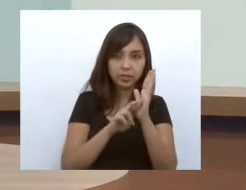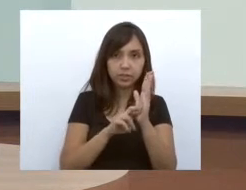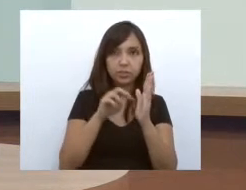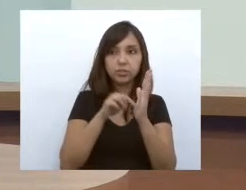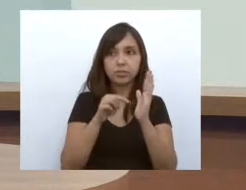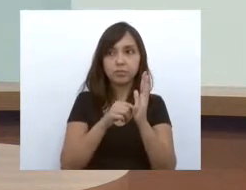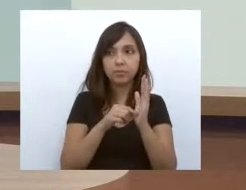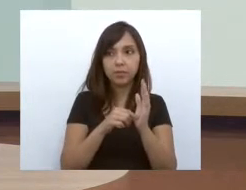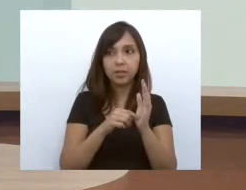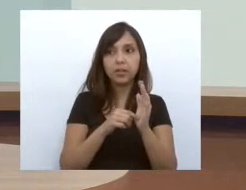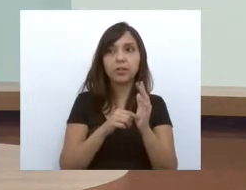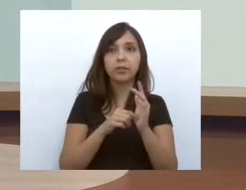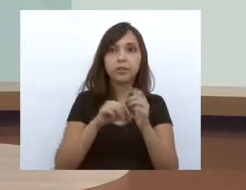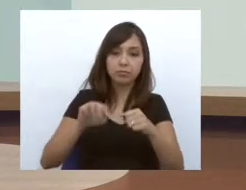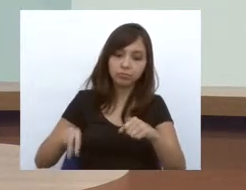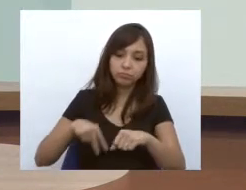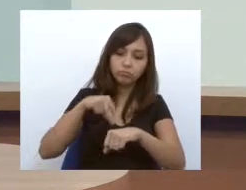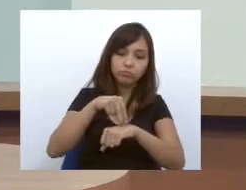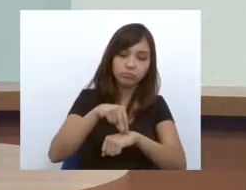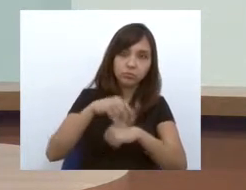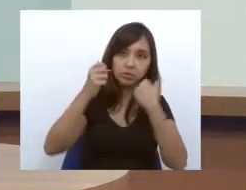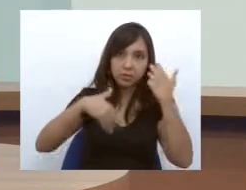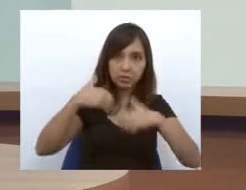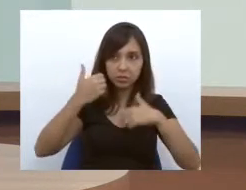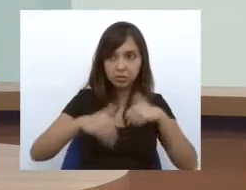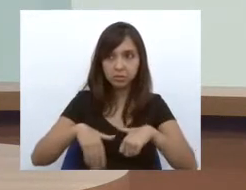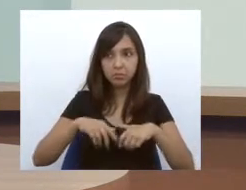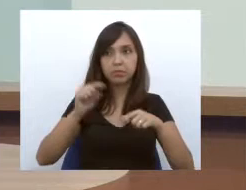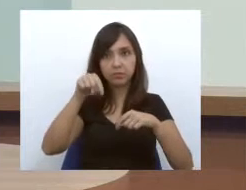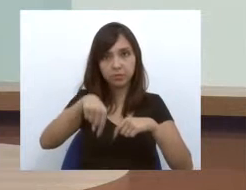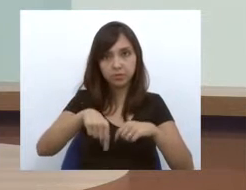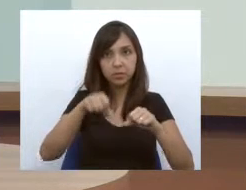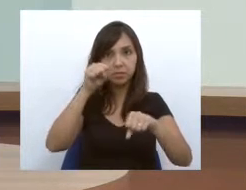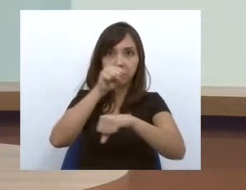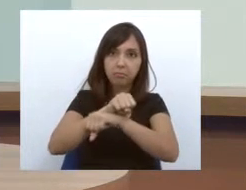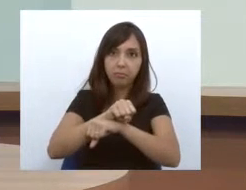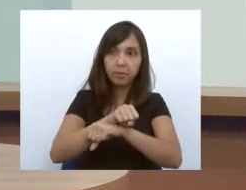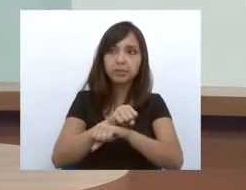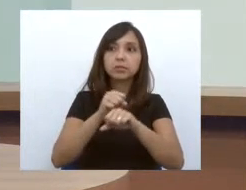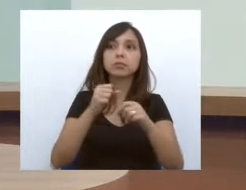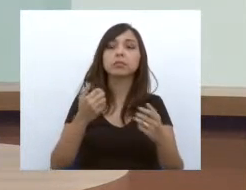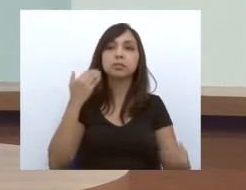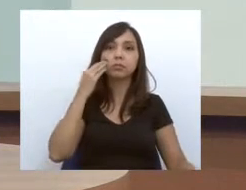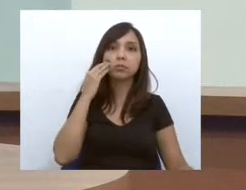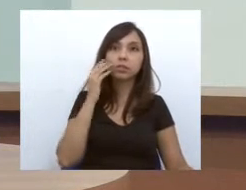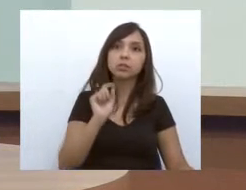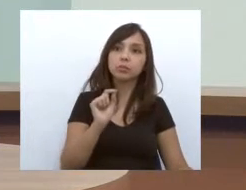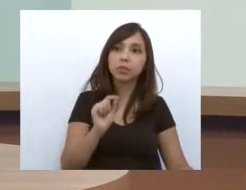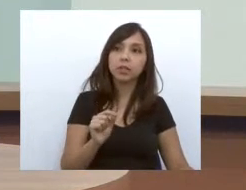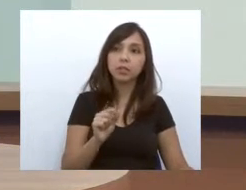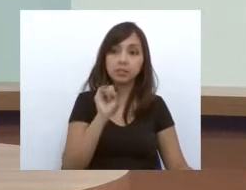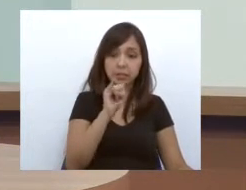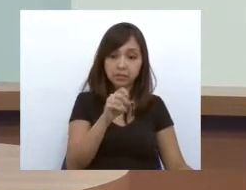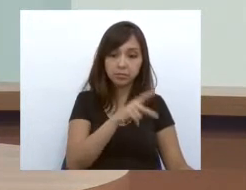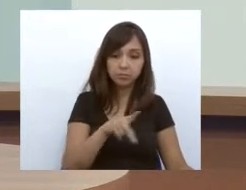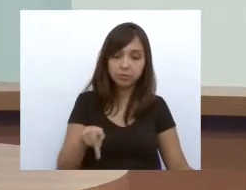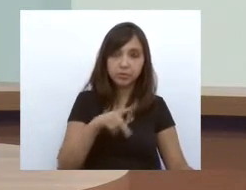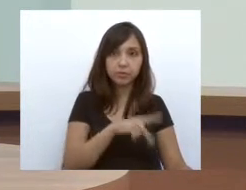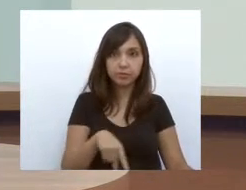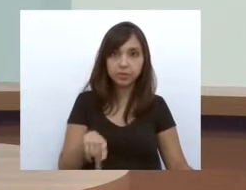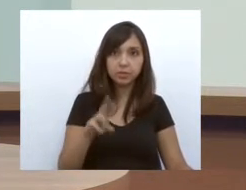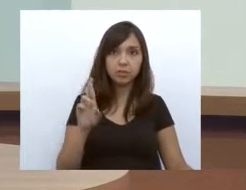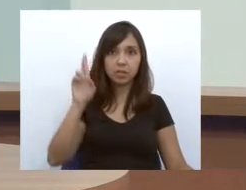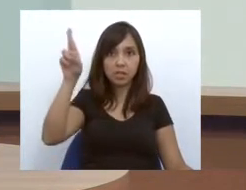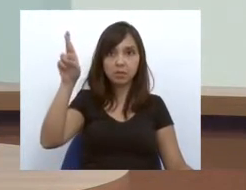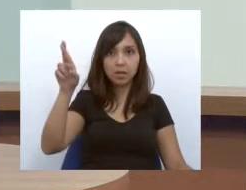que autoridades falem na sessão, sem que interrompa a sessão. Eu entendo que, se o professor não for autoridade,